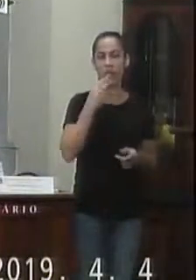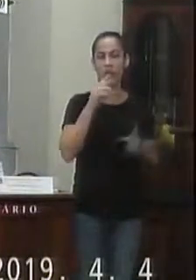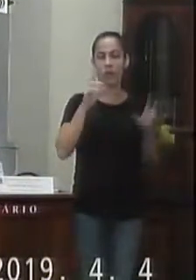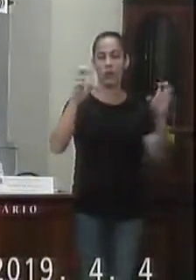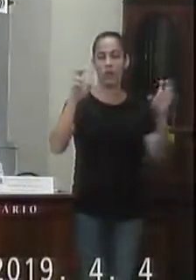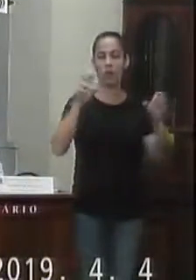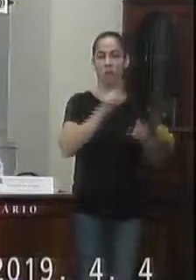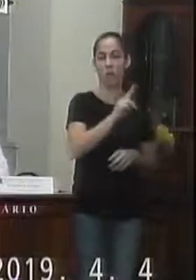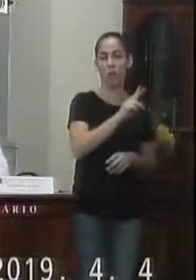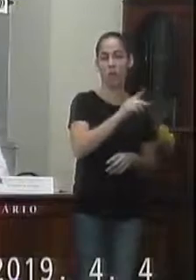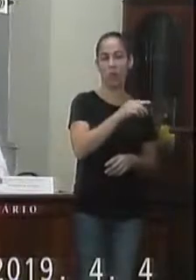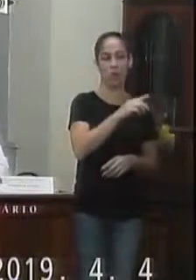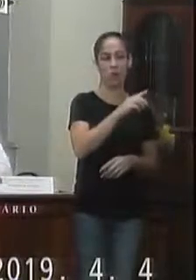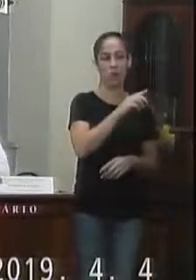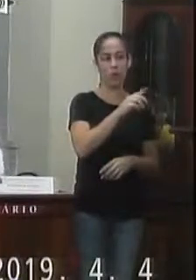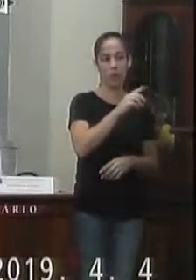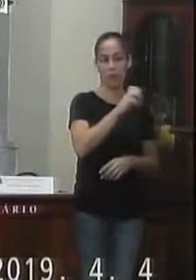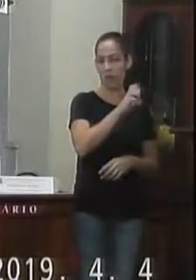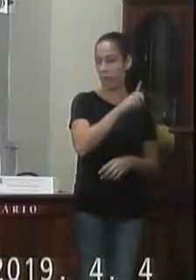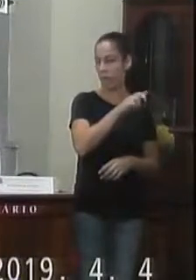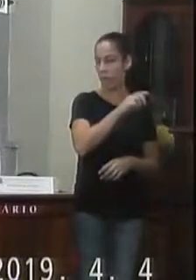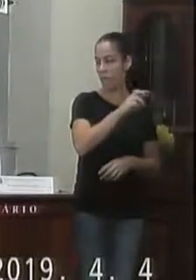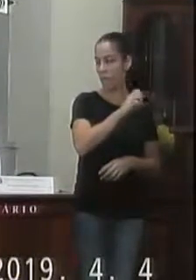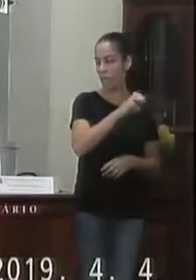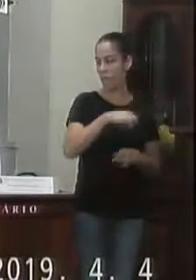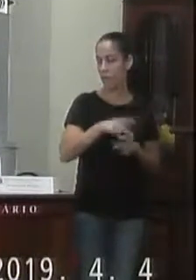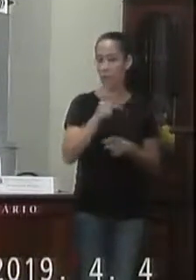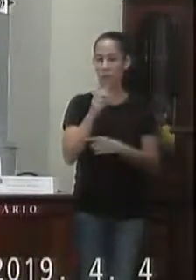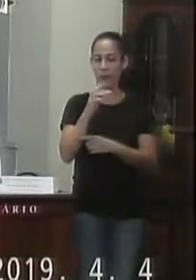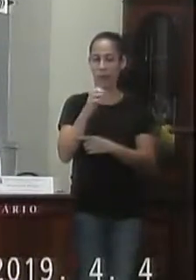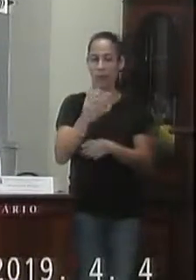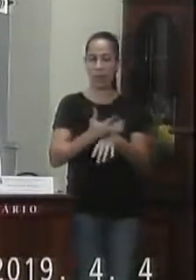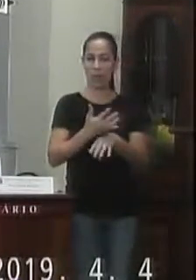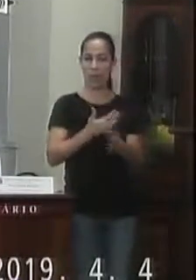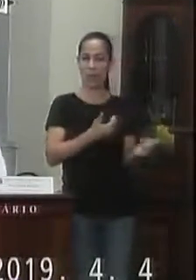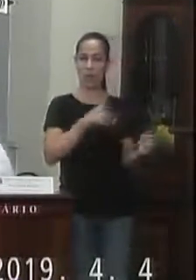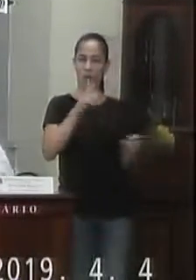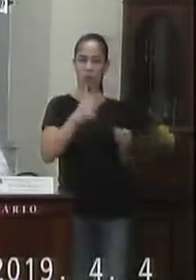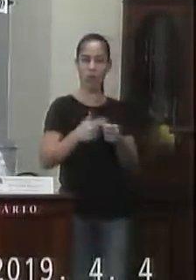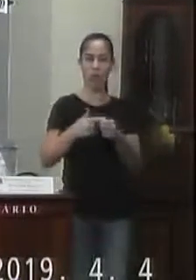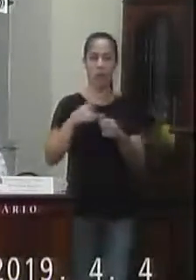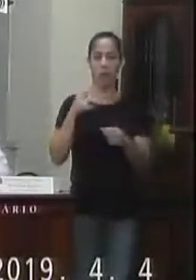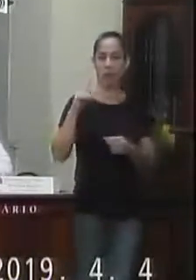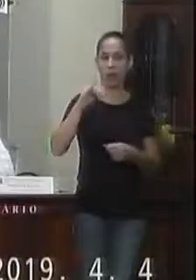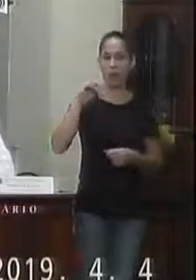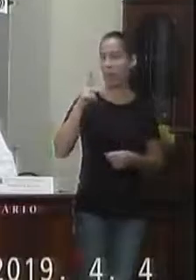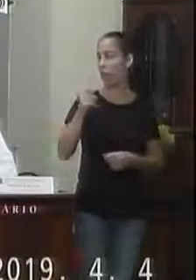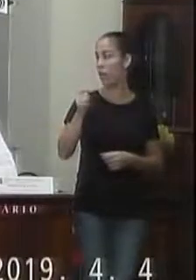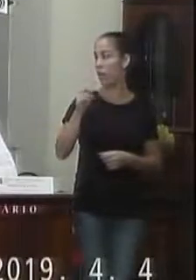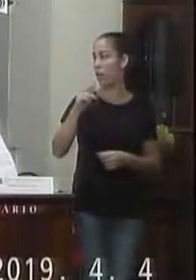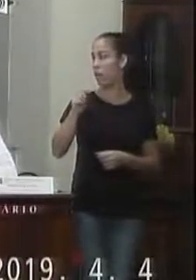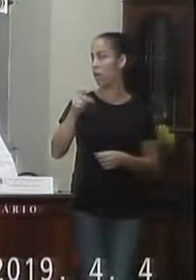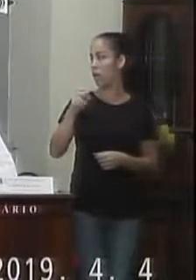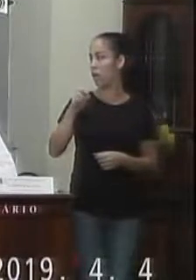de Dom Helder Pereira Simões, Academia de Saúde, localizada na Praça de Juventude, no distrito de Parapeúna.